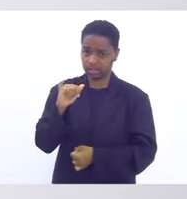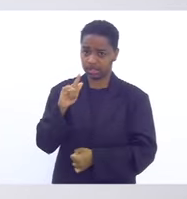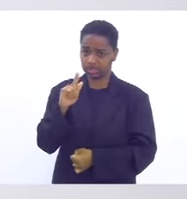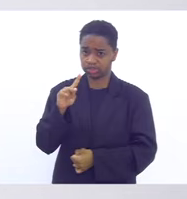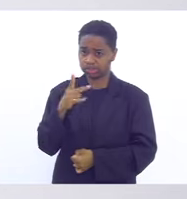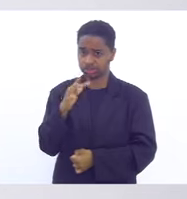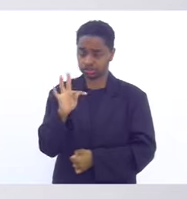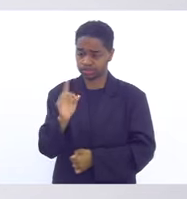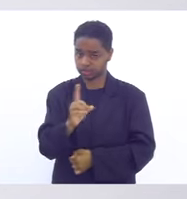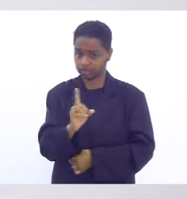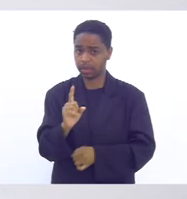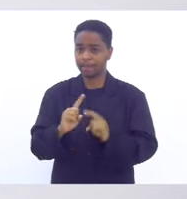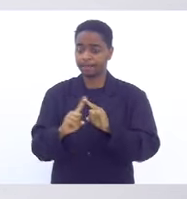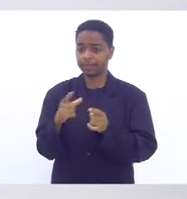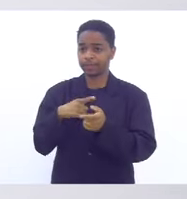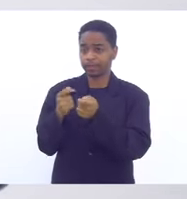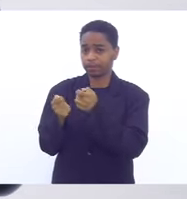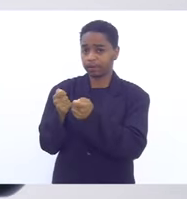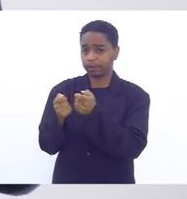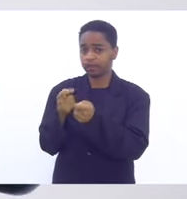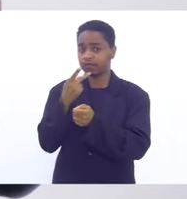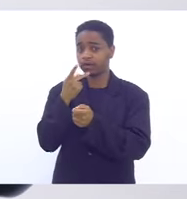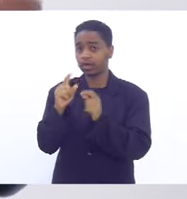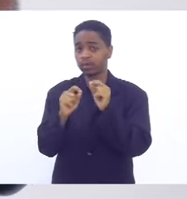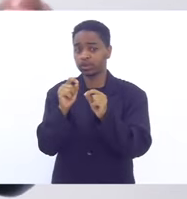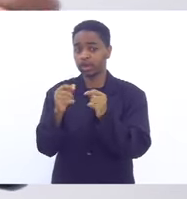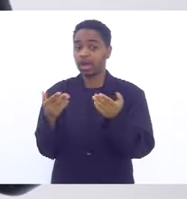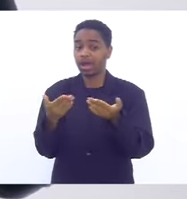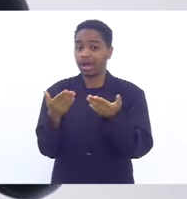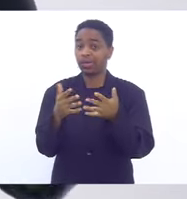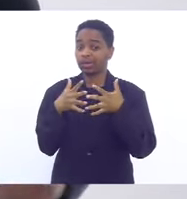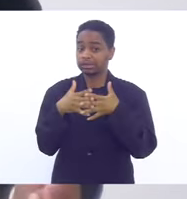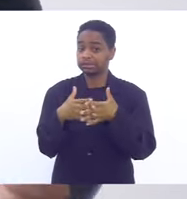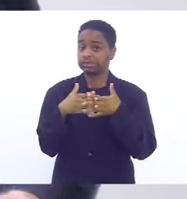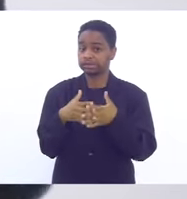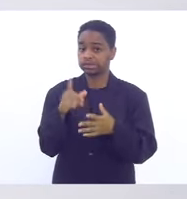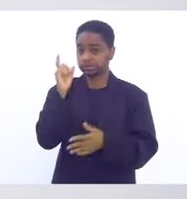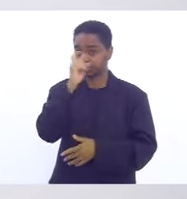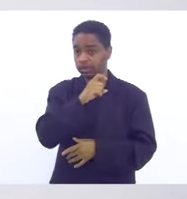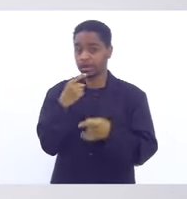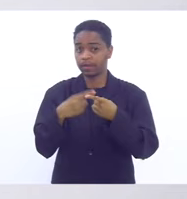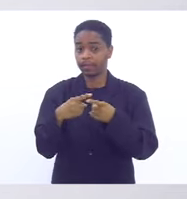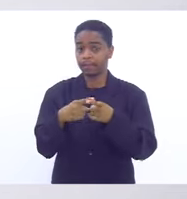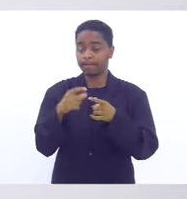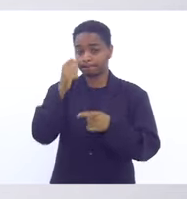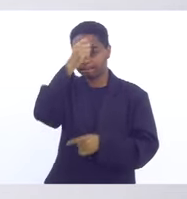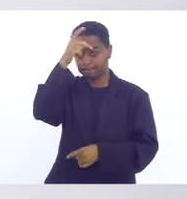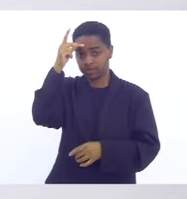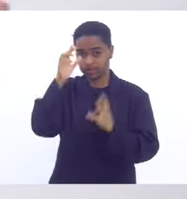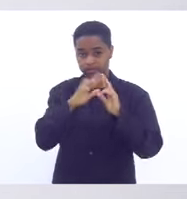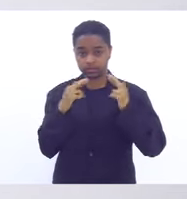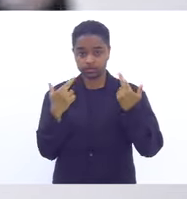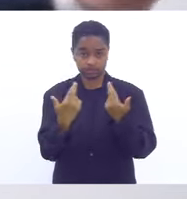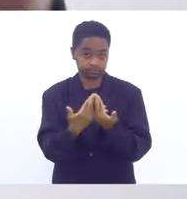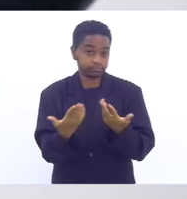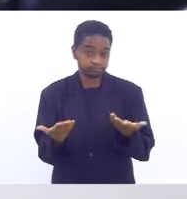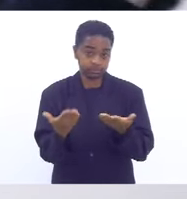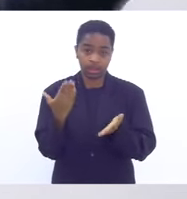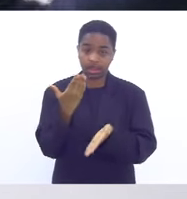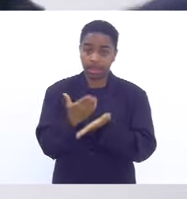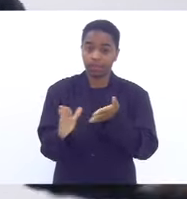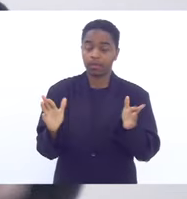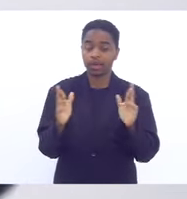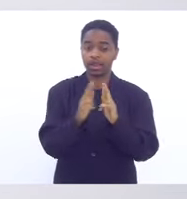problema. Mas estava lá trocando o seguinte: ó, agora a coisa complicou. Os prefeitos se uniram. Agora acabou aquela